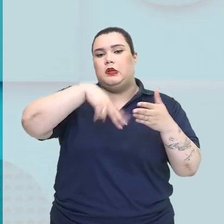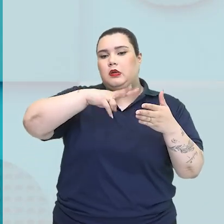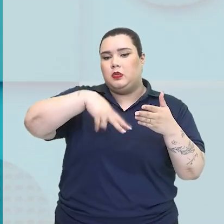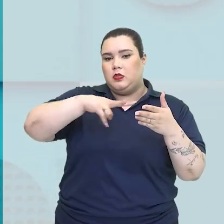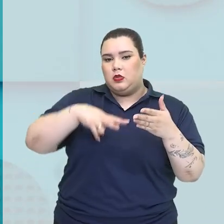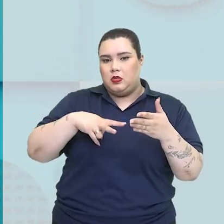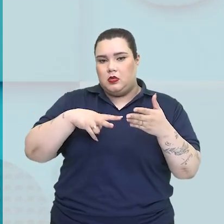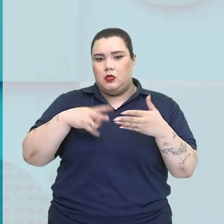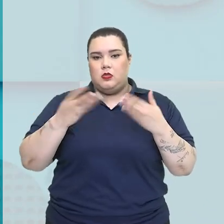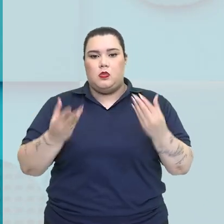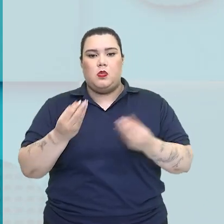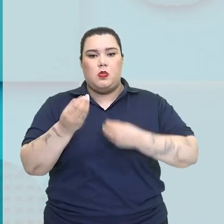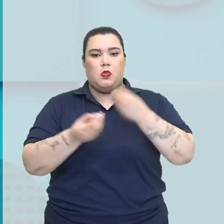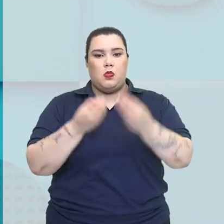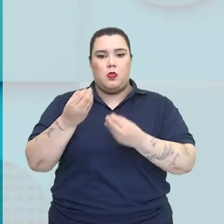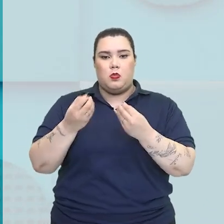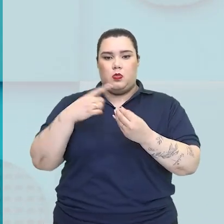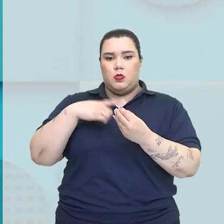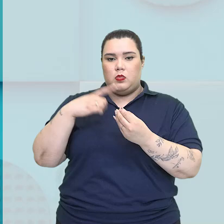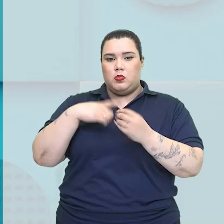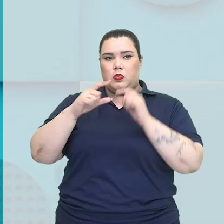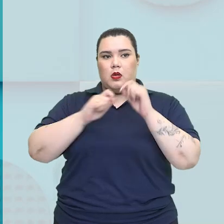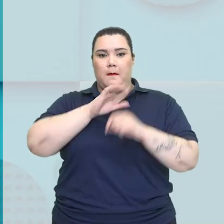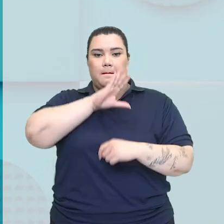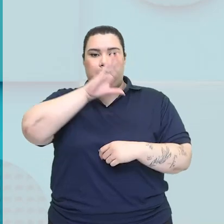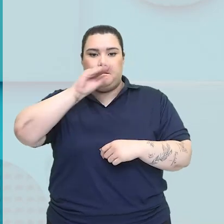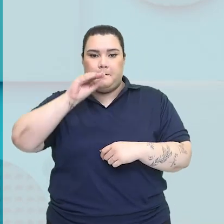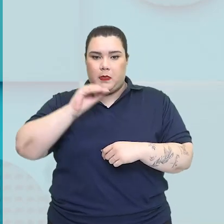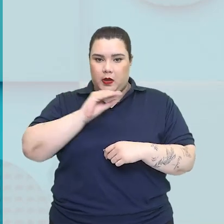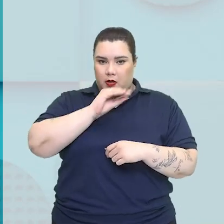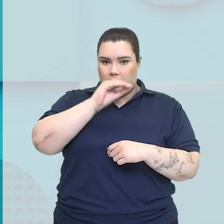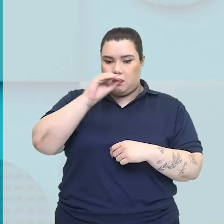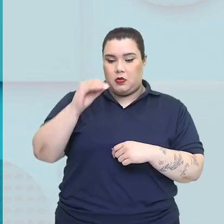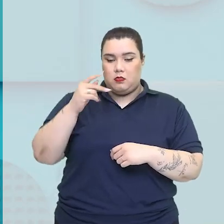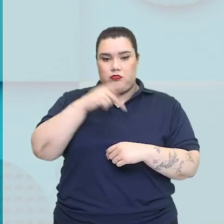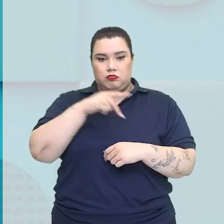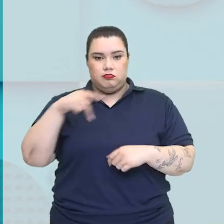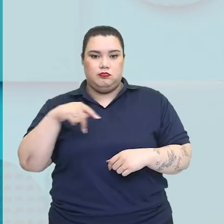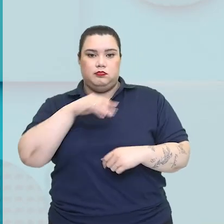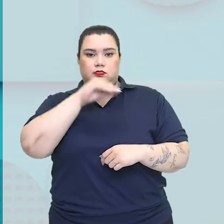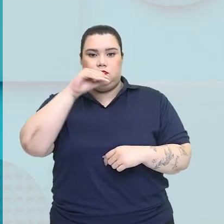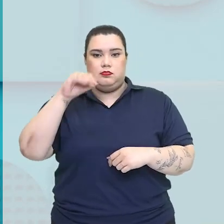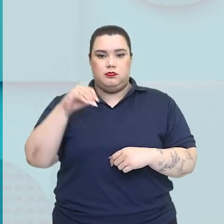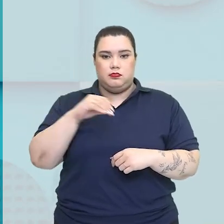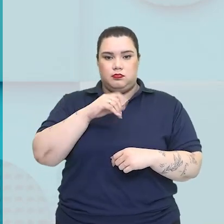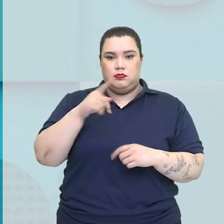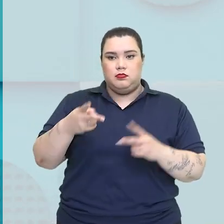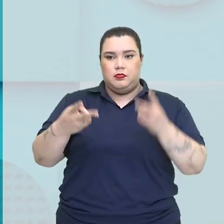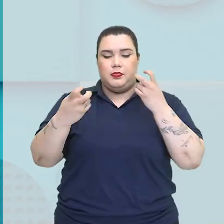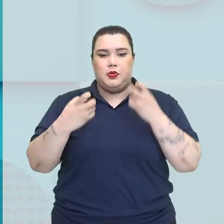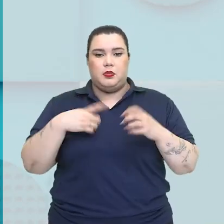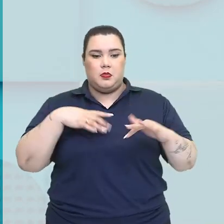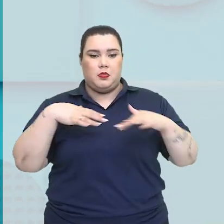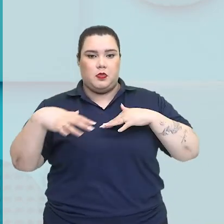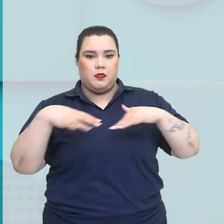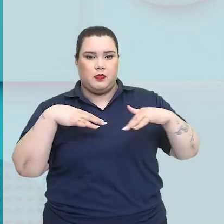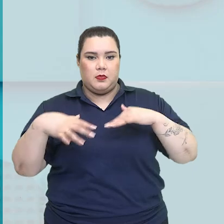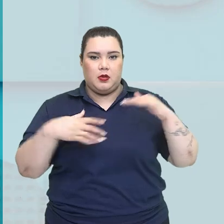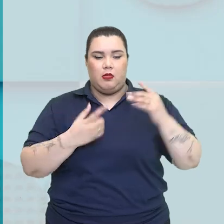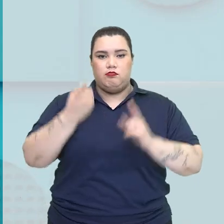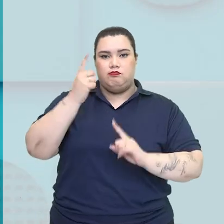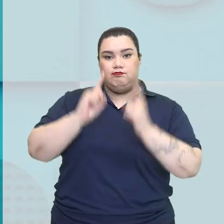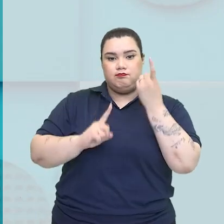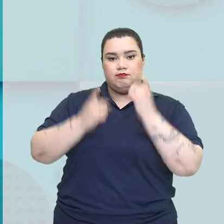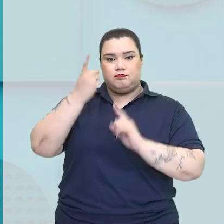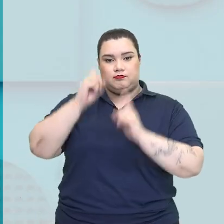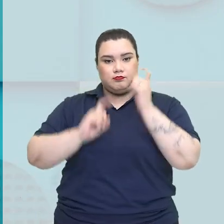A entonação que se faz na fala, que é o caso aqui eu estou falando, vocês estão vendo os meus trejeitos, né, meus